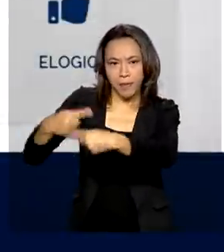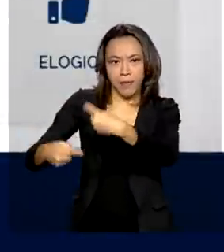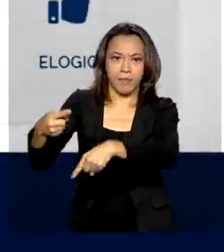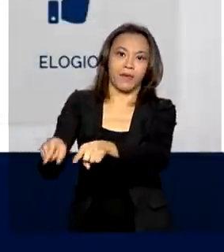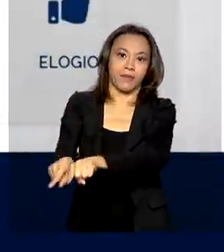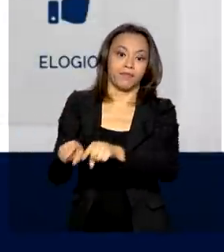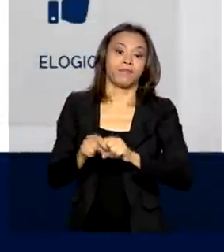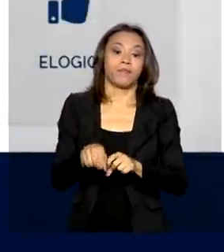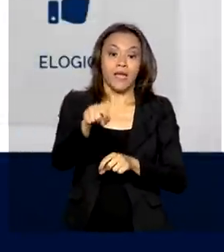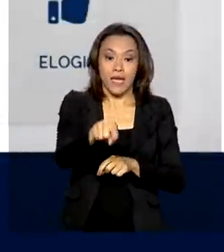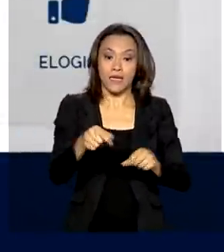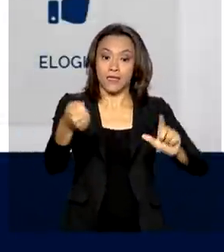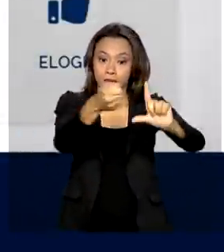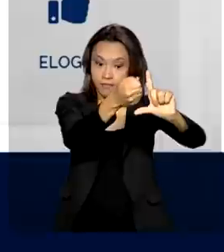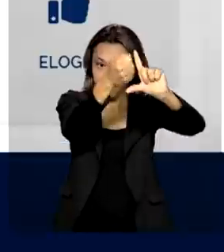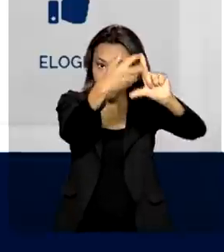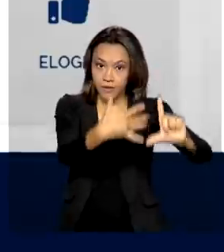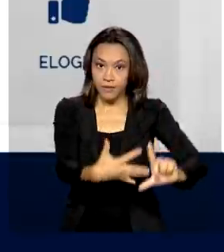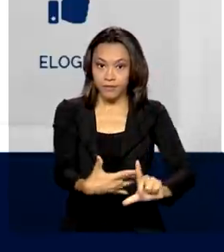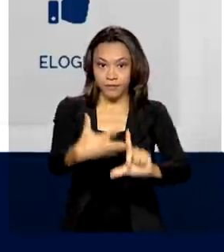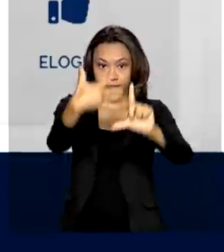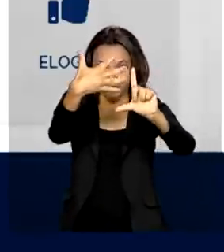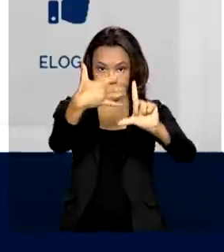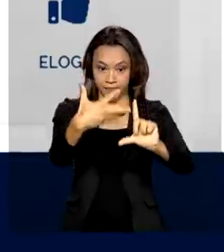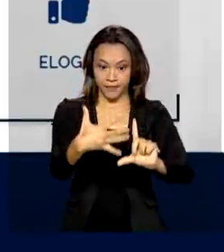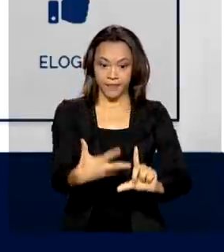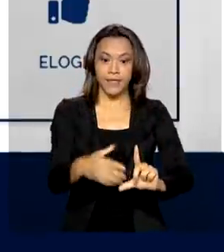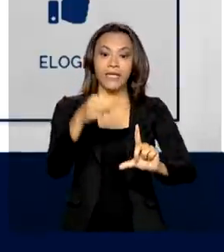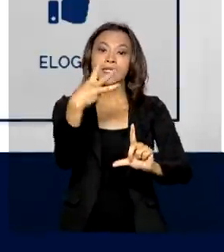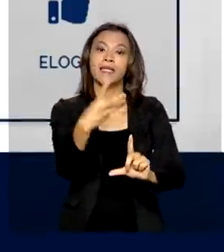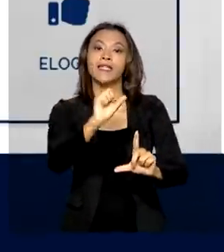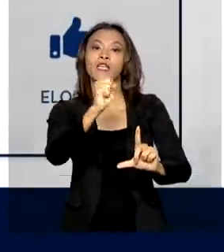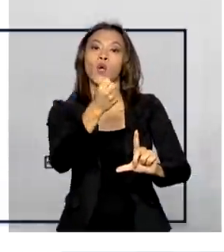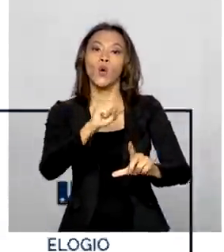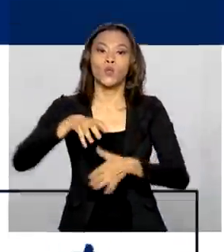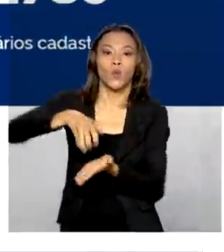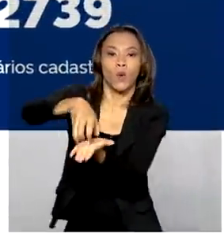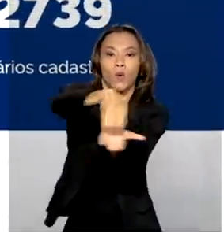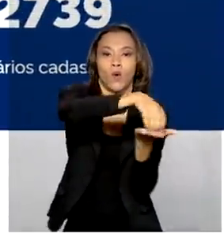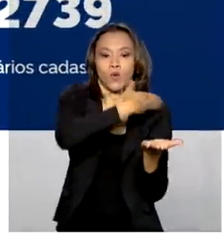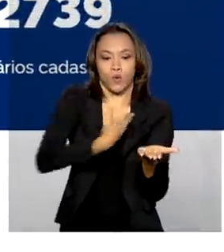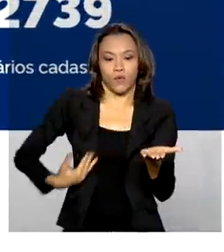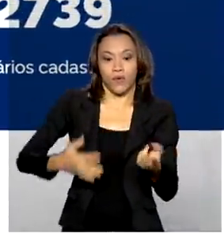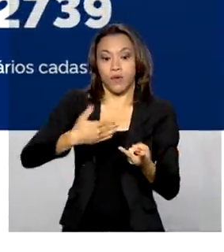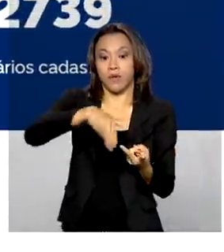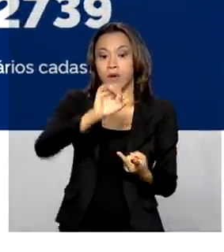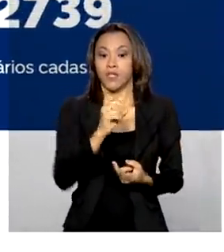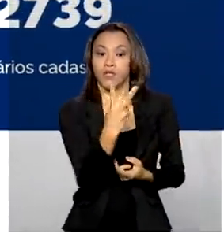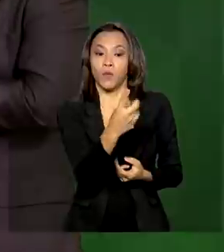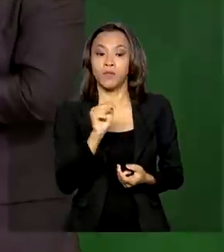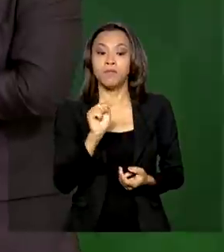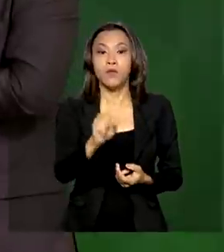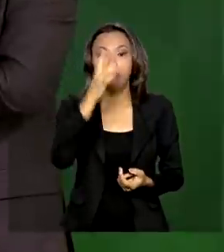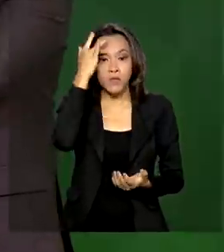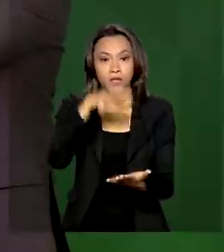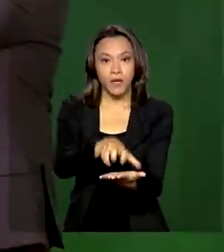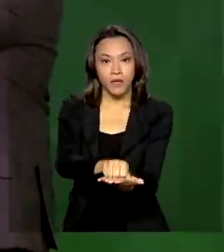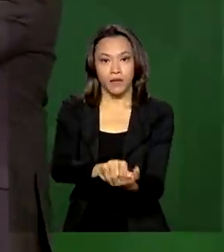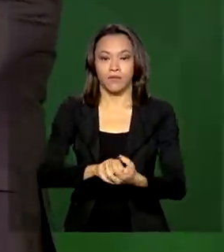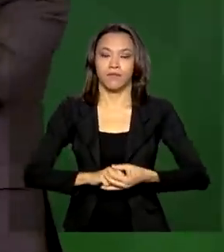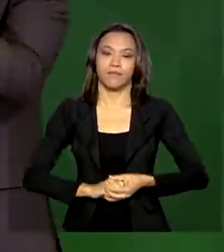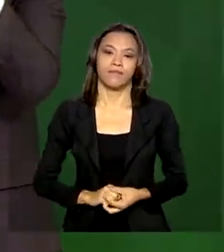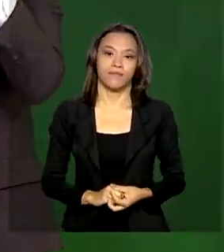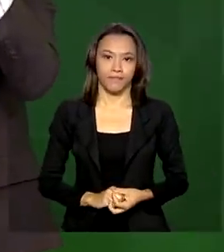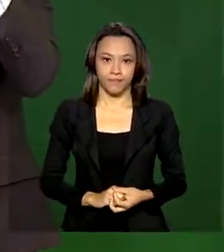O Participa Mais Brasil já conta com 38 órgãos públicos e mais de 2 mil usuários cadastrados. Estamos em